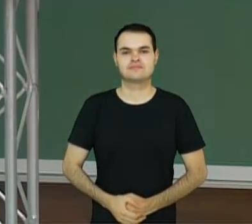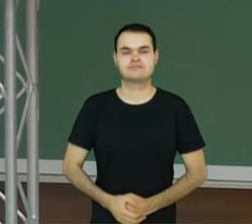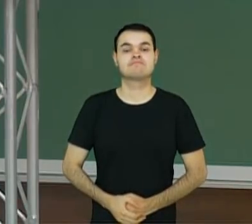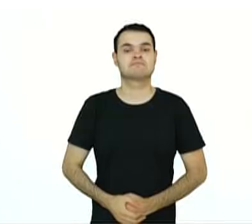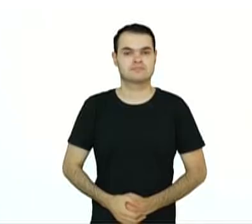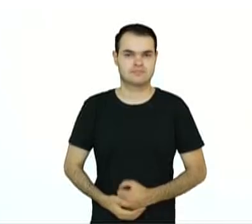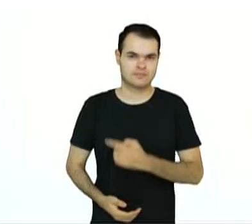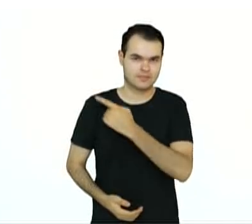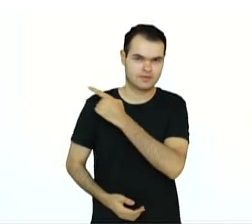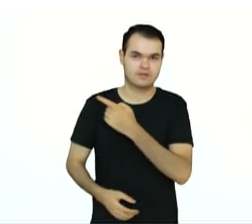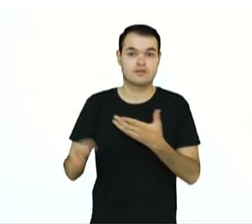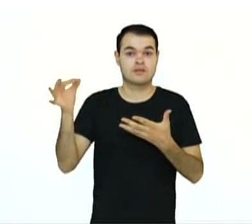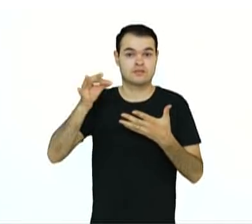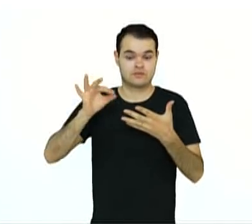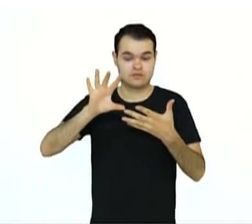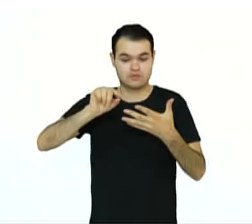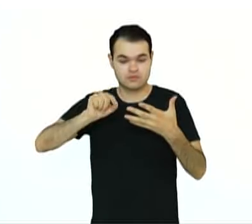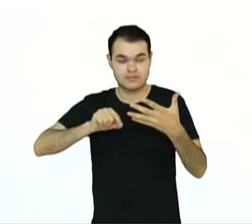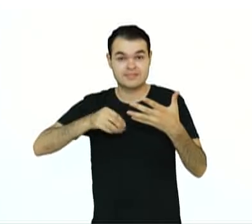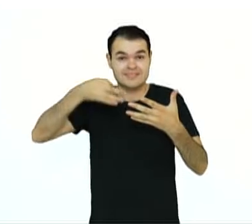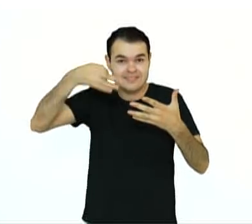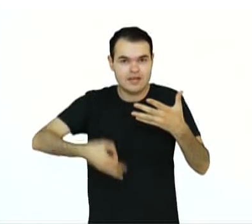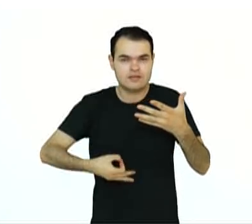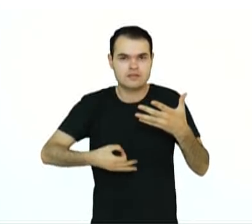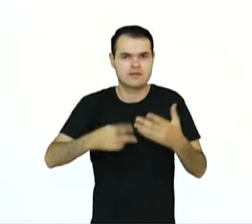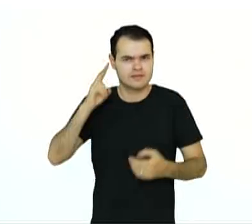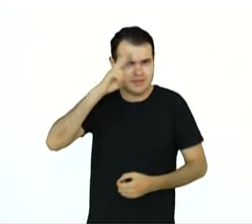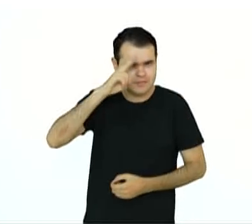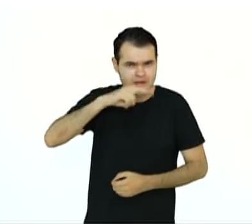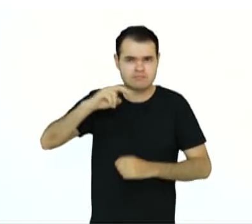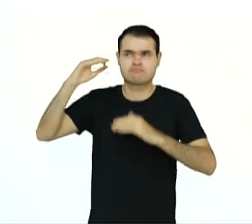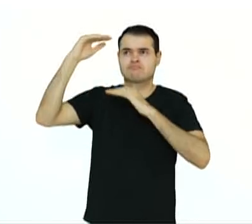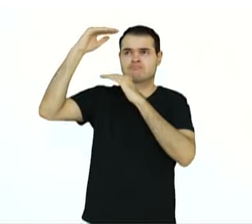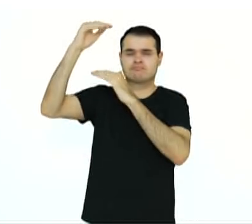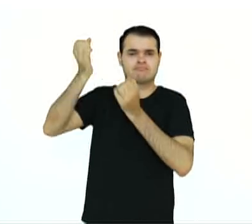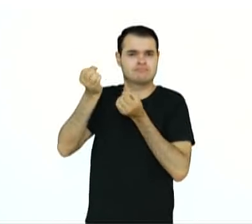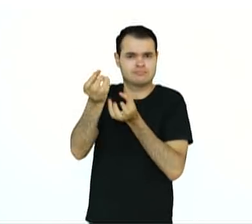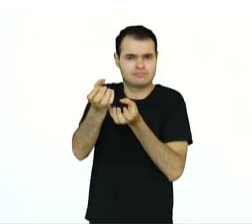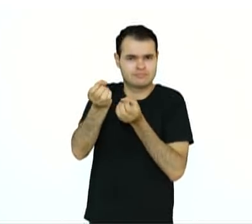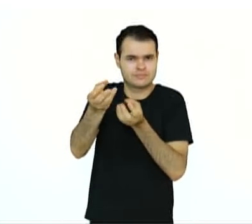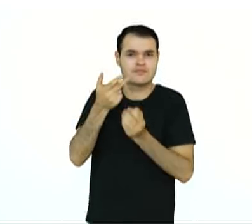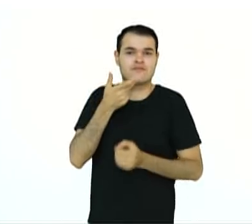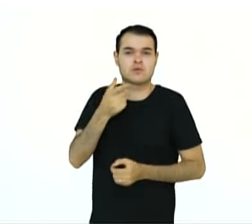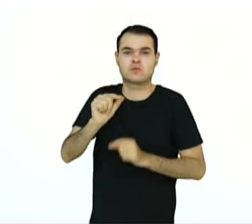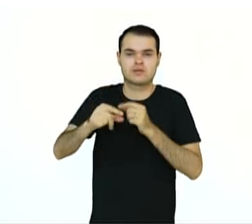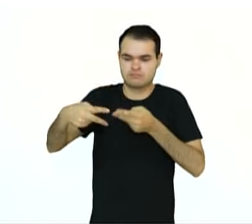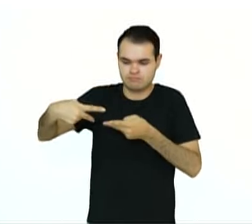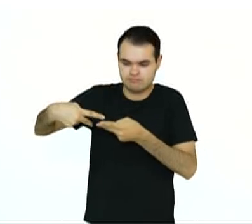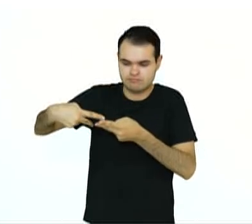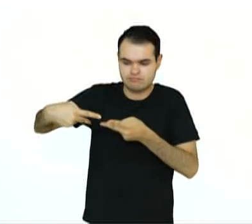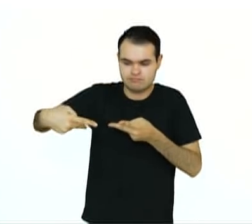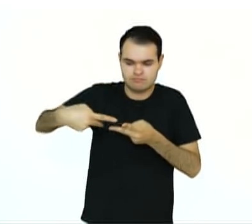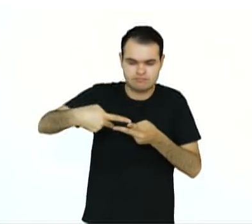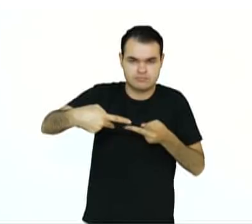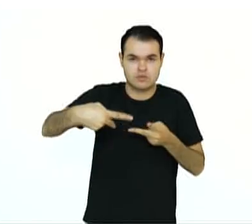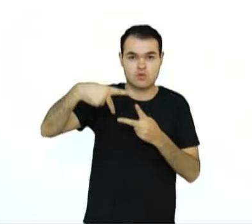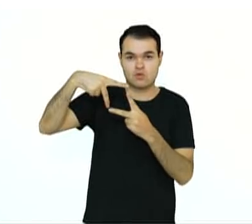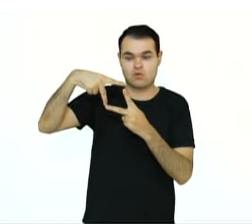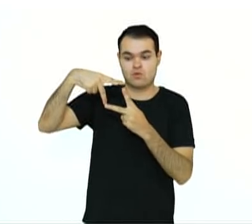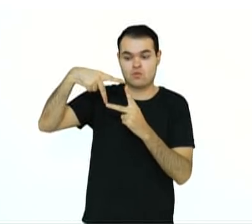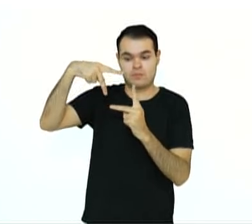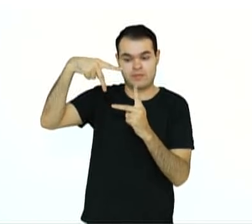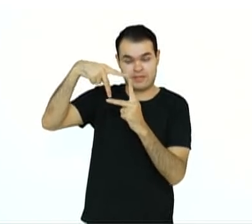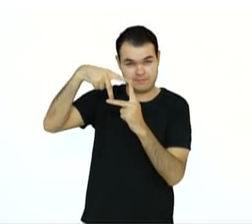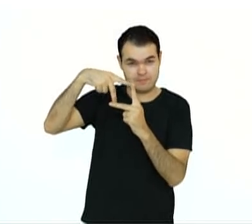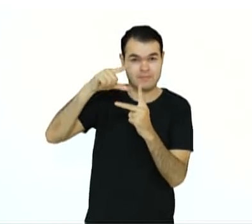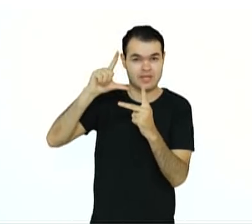Então, ó, é para assinalar a alternativa correta. Vamos lembrar o que diz o enunciado? O enunciado contava que nesse ladrilho, o quadrado maior, aliás, o